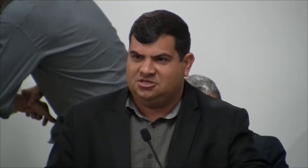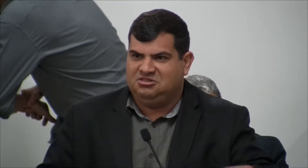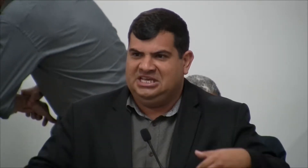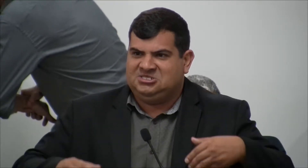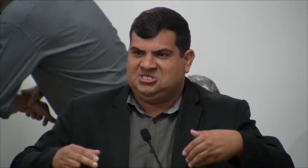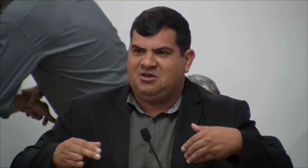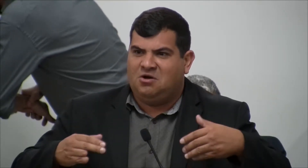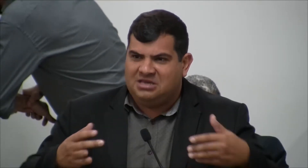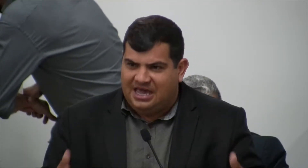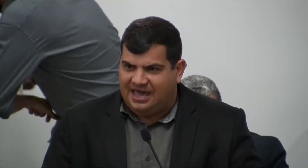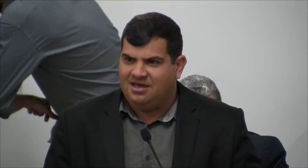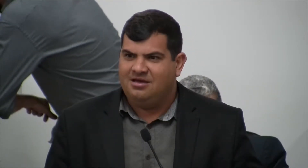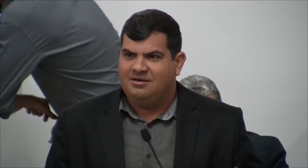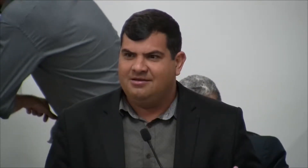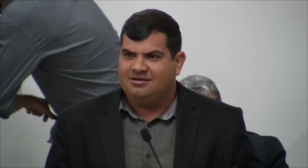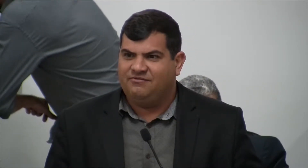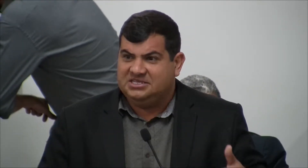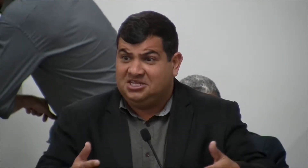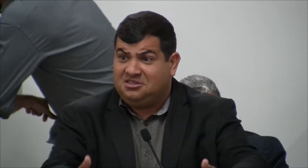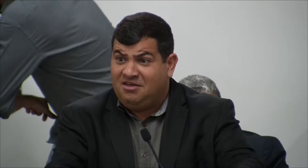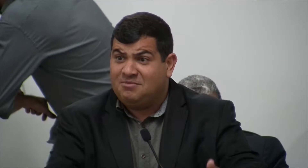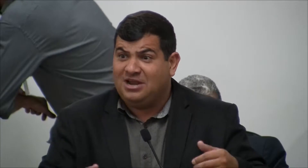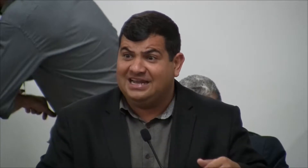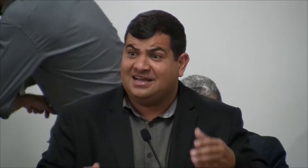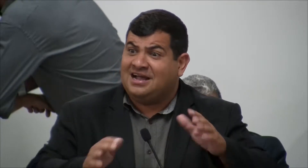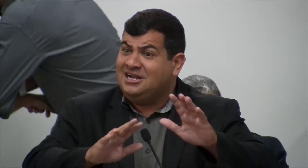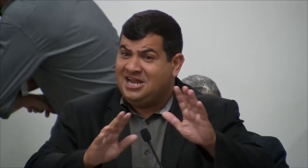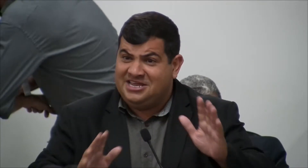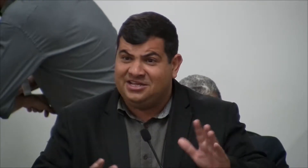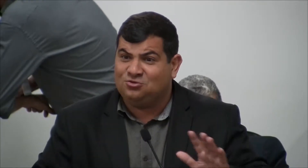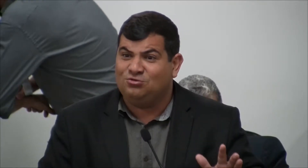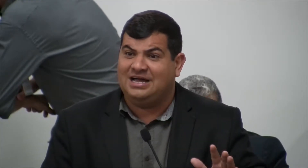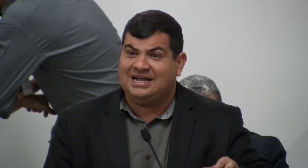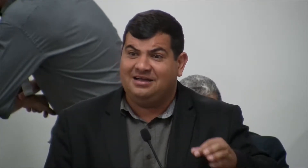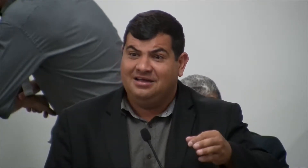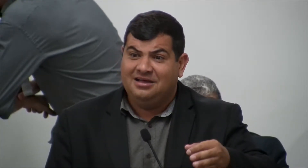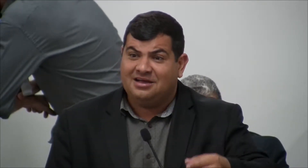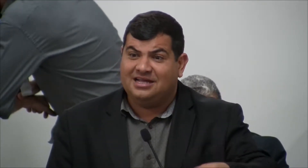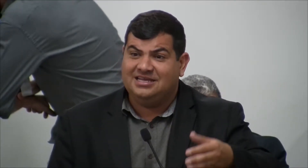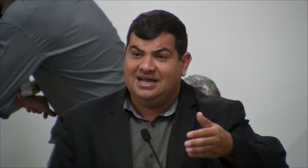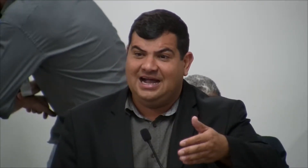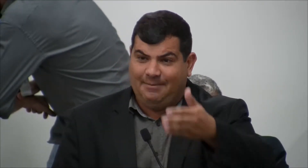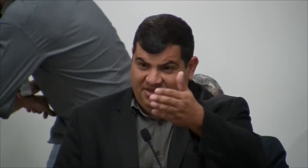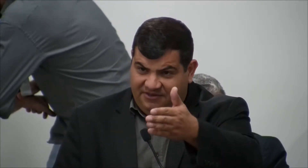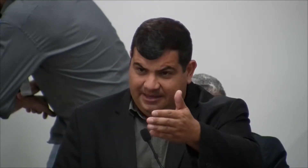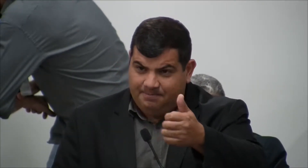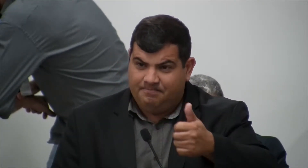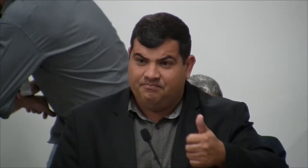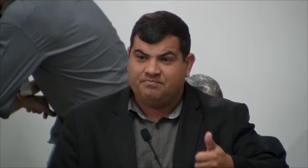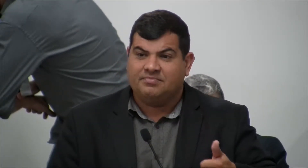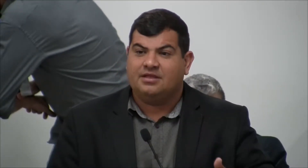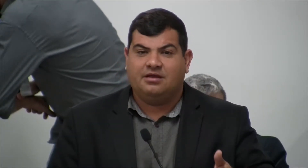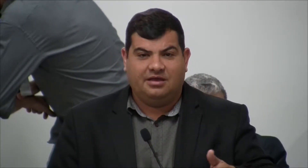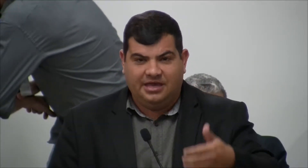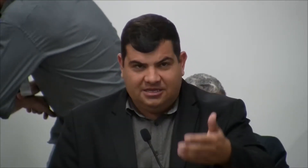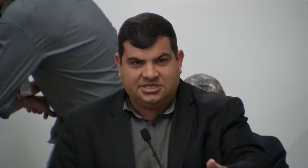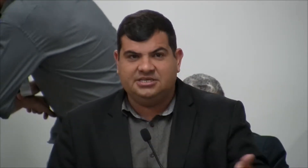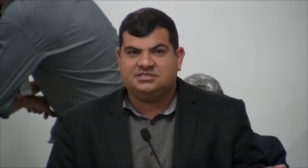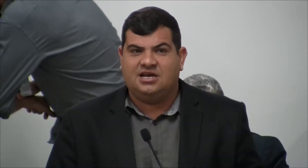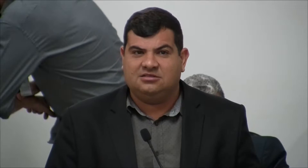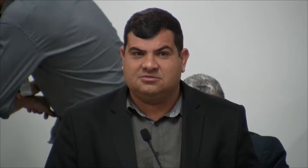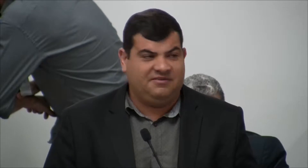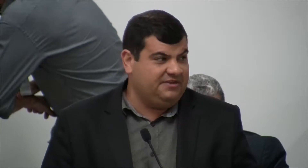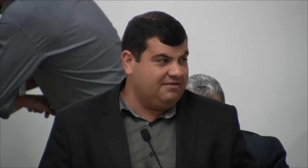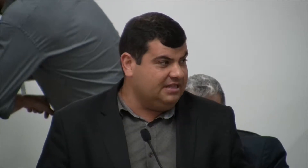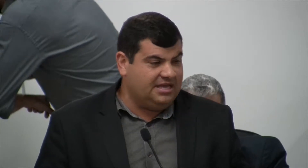15 anos, que eu nem sei qual que é. Falei, se tem, vamos lá. Ela está com a carteirinha, tudo lá com HPV é a de